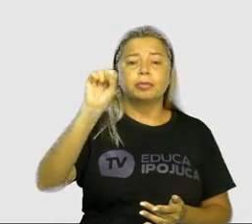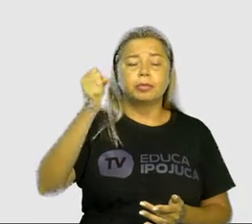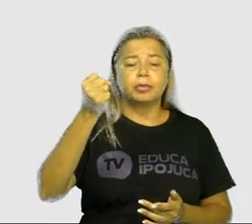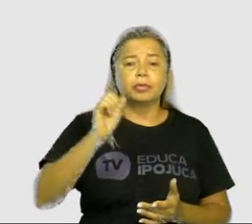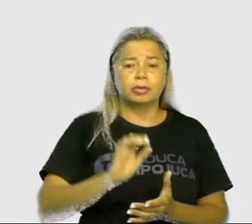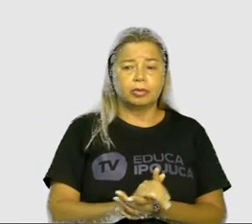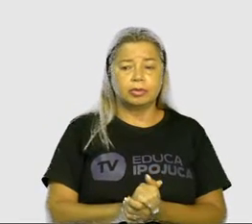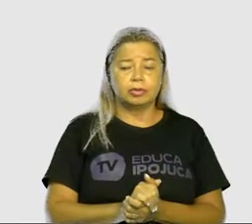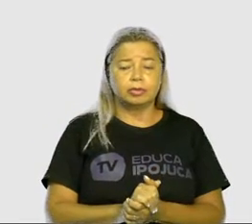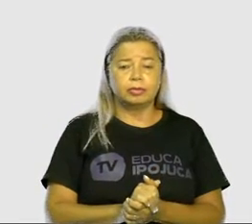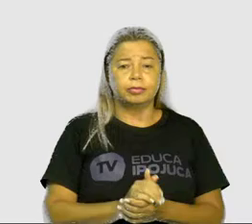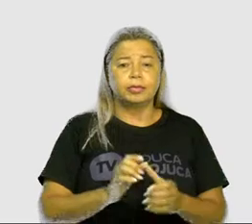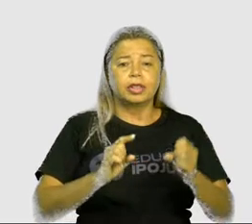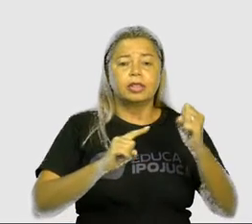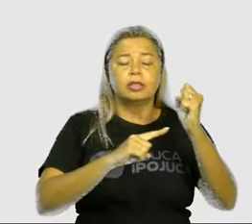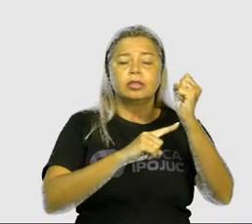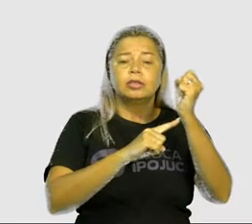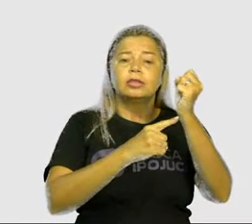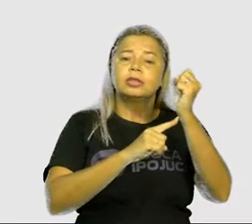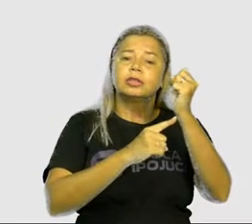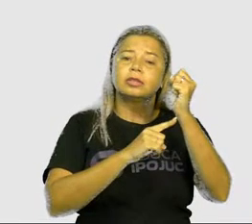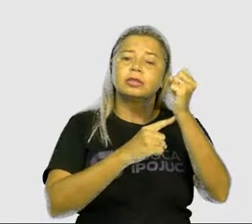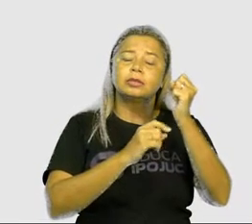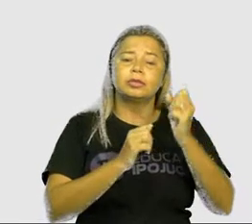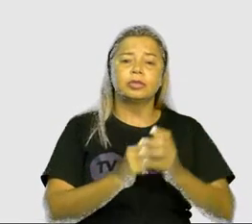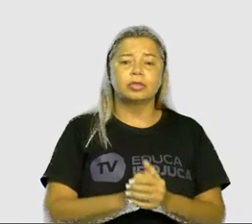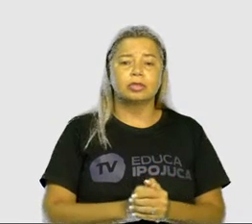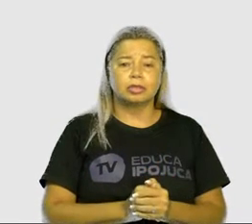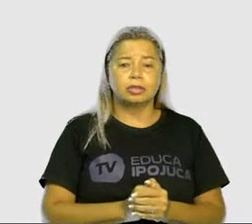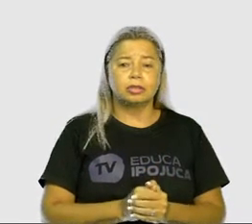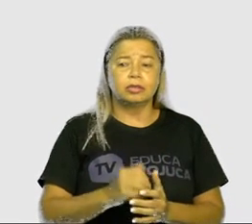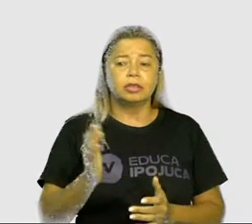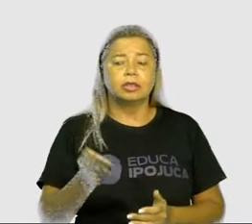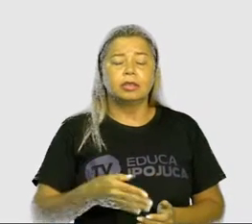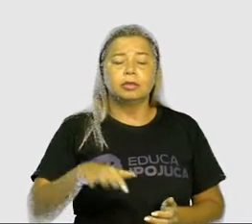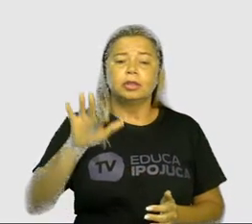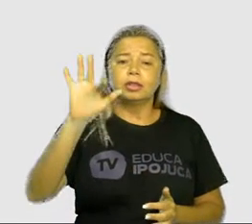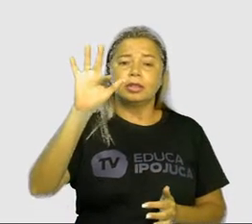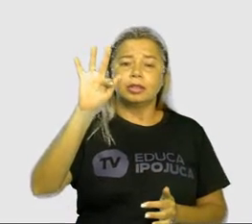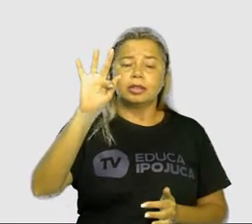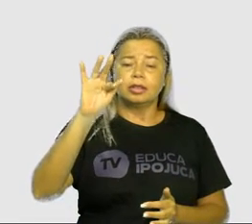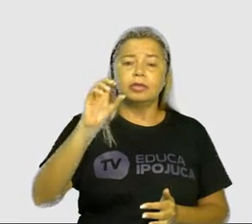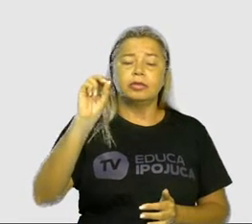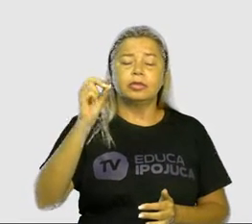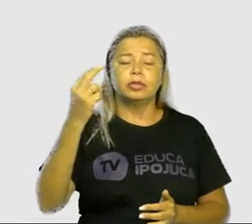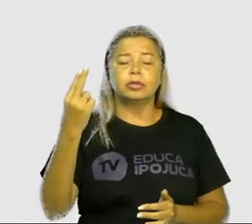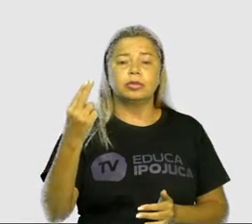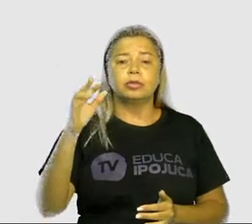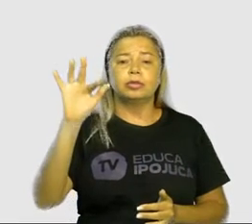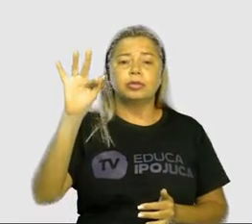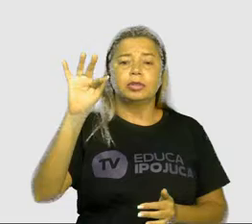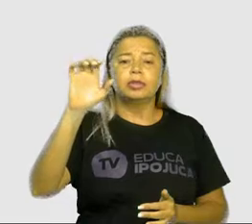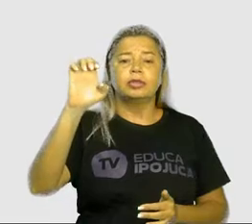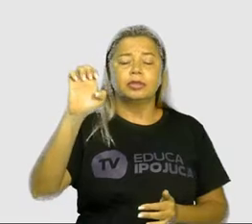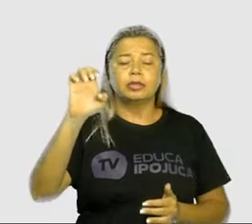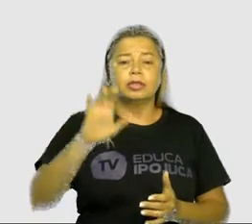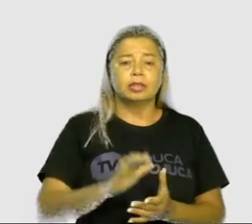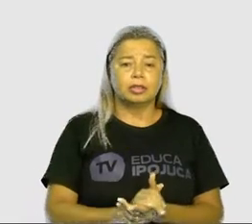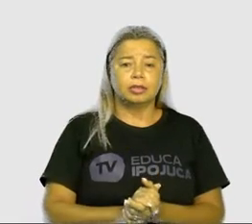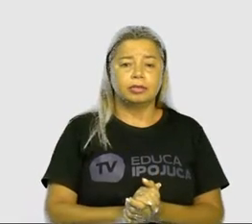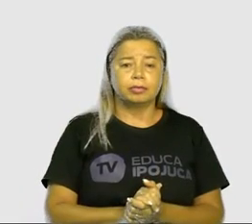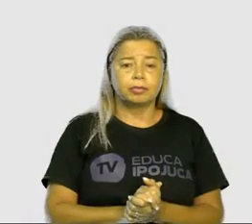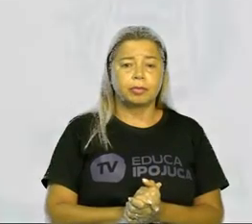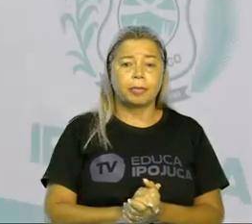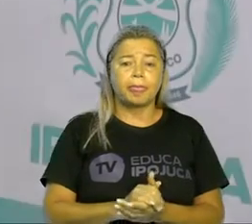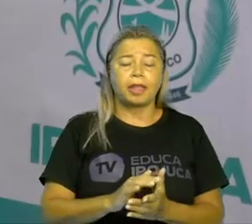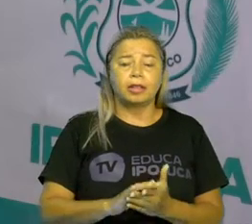Os substantivos terminados em F ou FE, eu vou o quê? Vou tirar